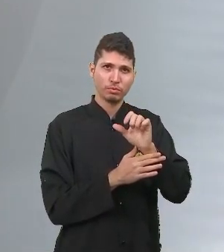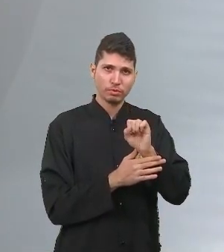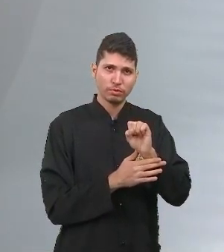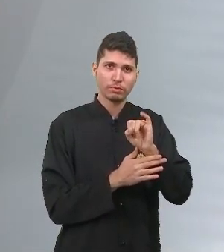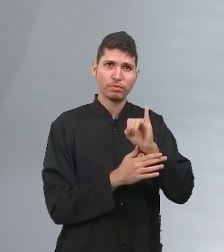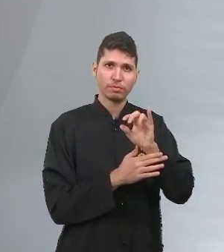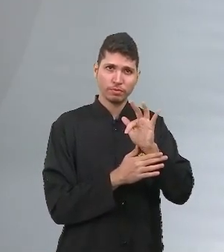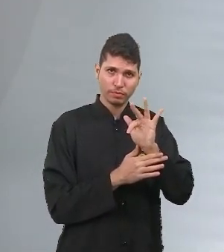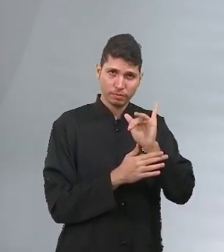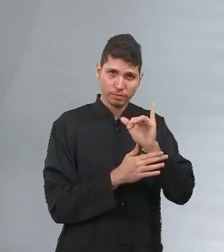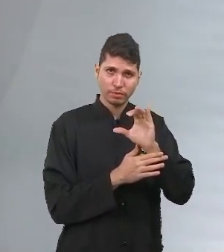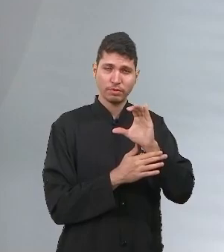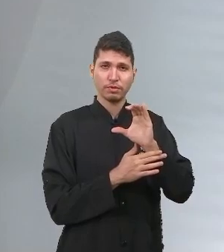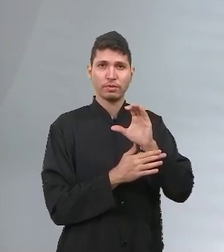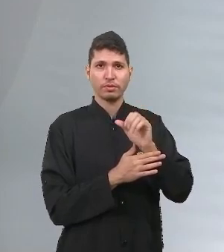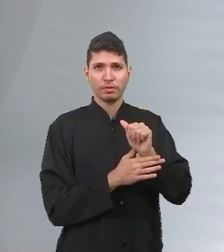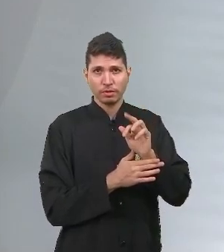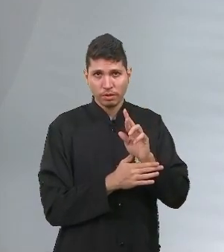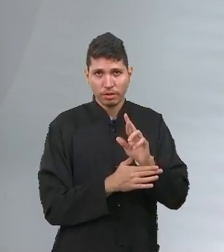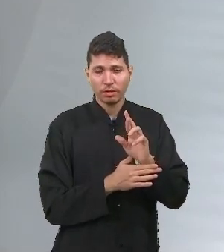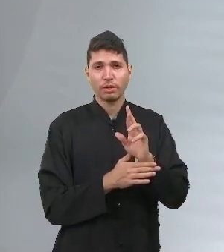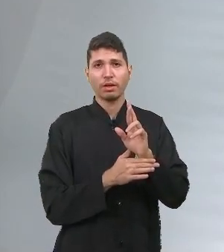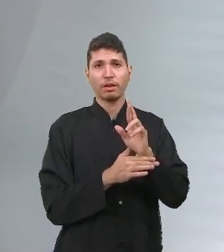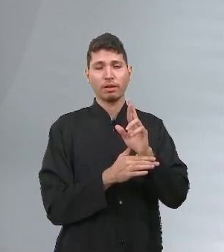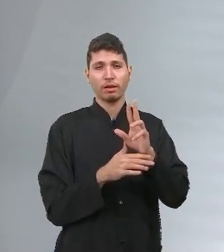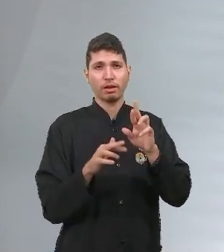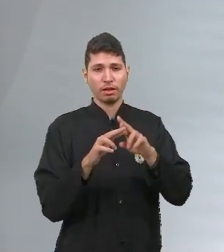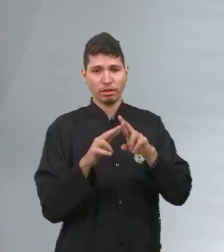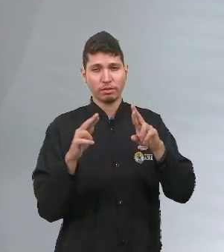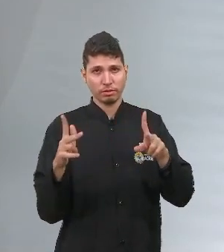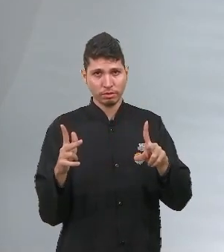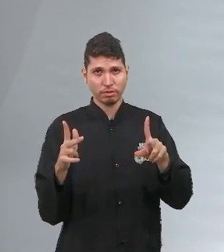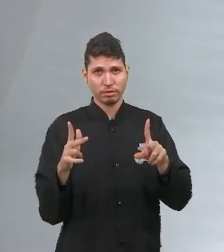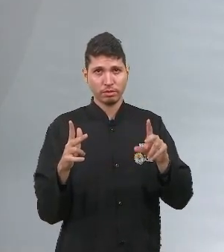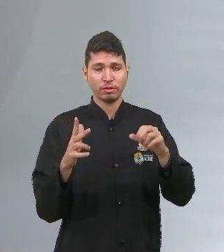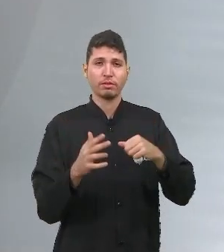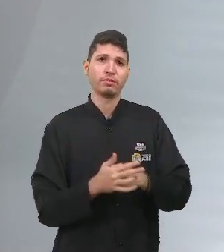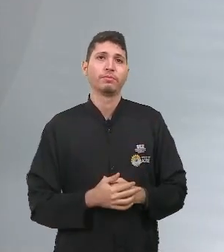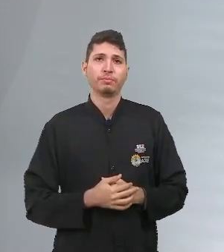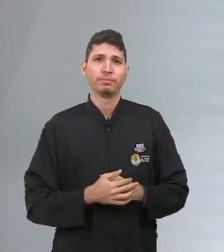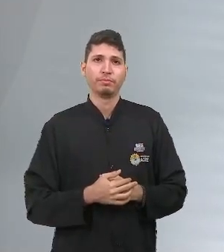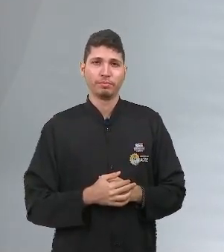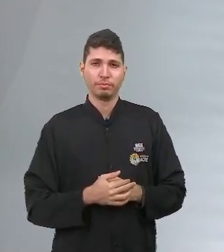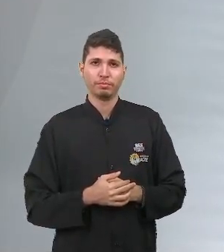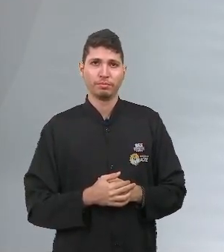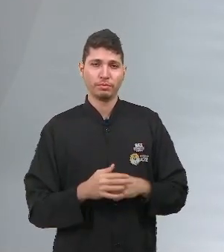alimento? Então, não é assim que os detergentes atuam? Bom, estou lá